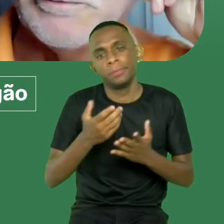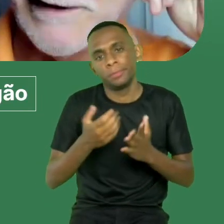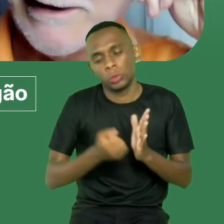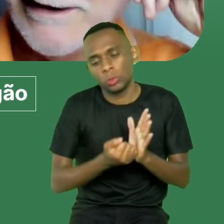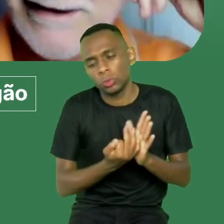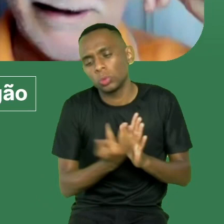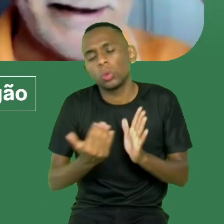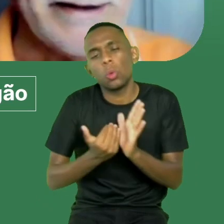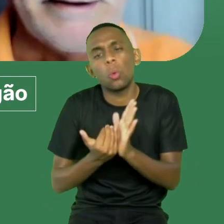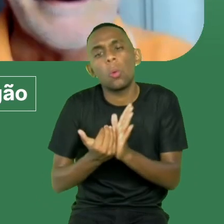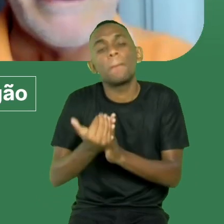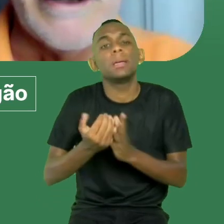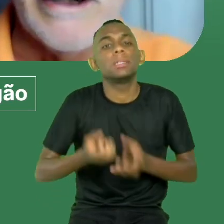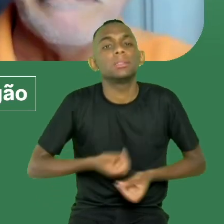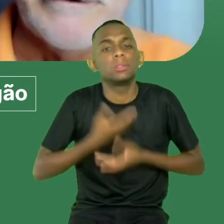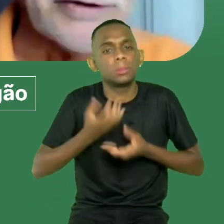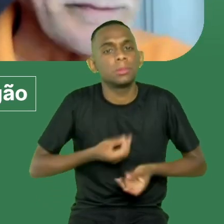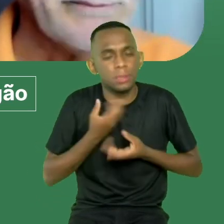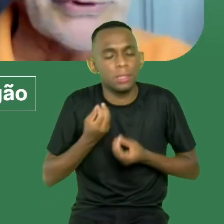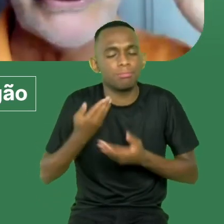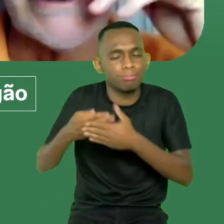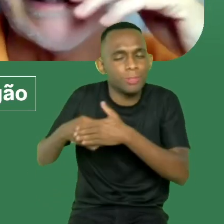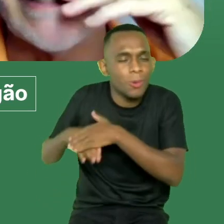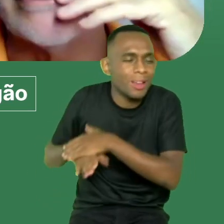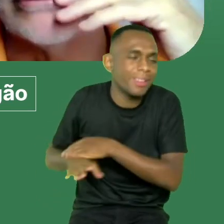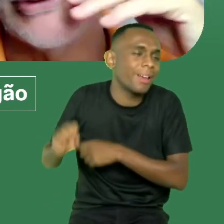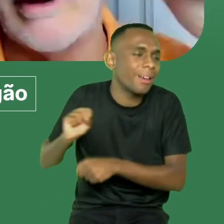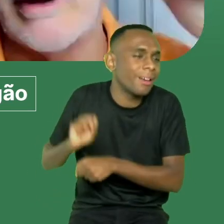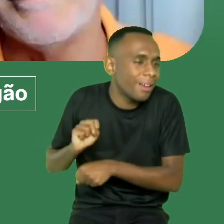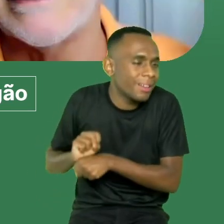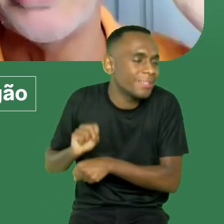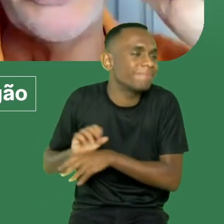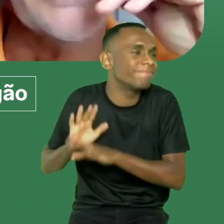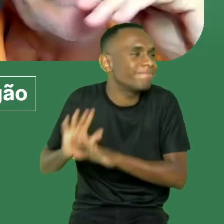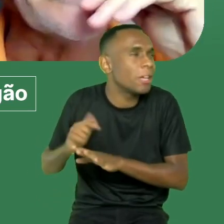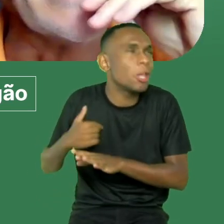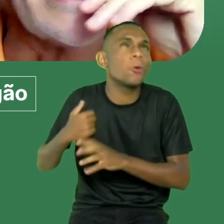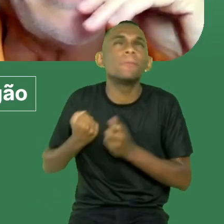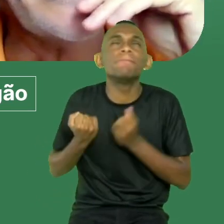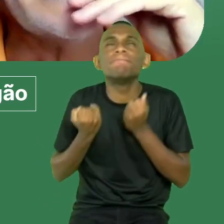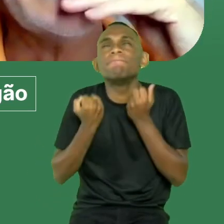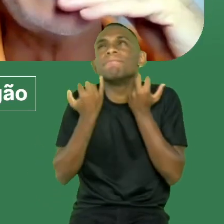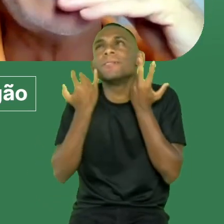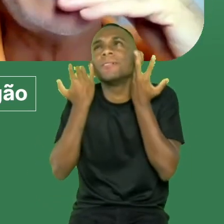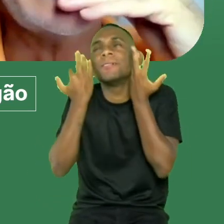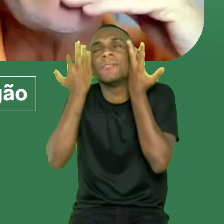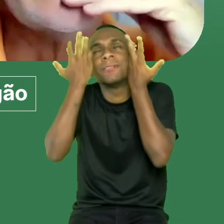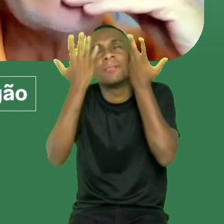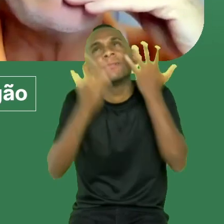adolescência, Engavetados. feito para a musa lá do meu amor platônico e tal.